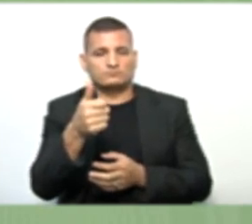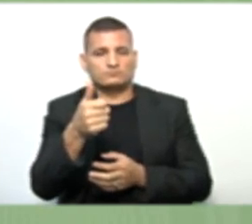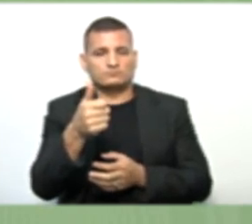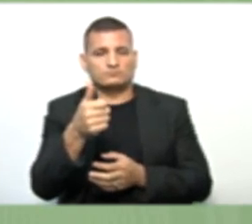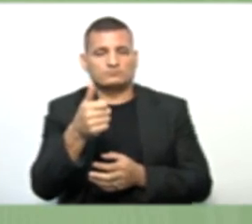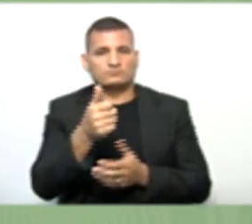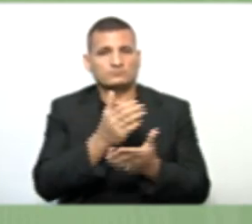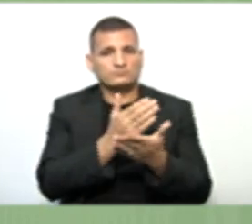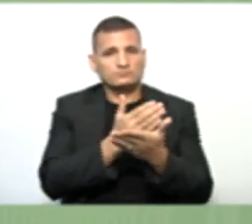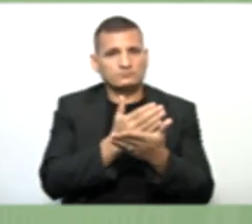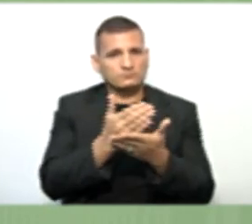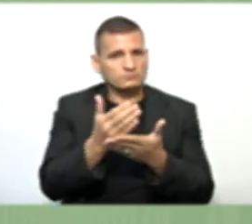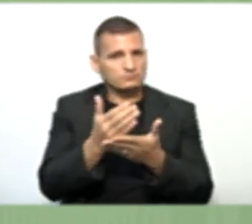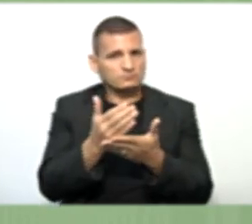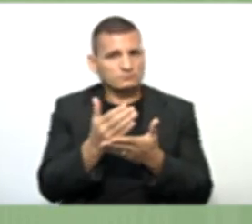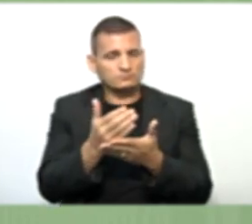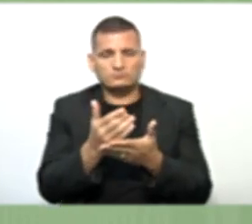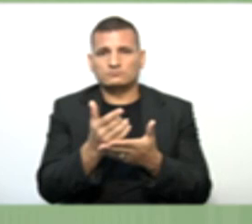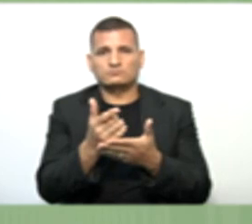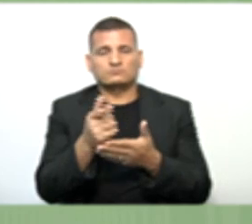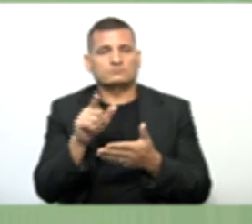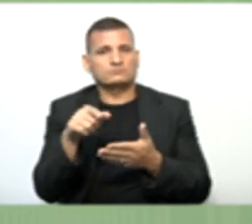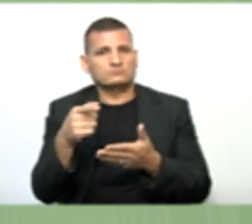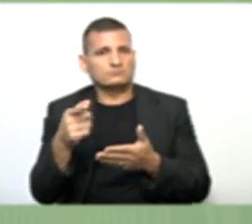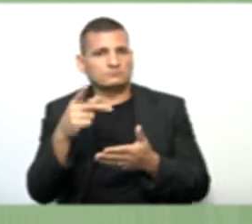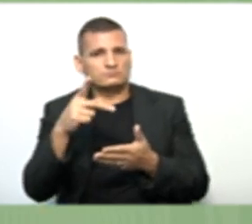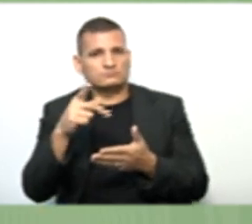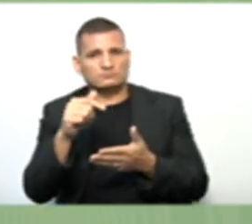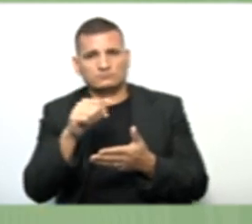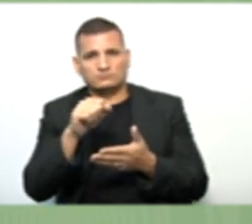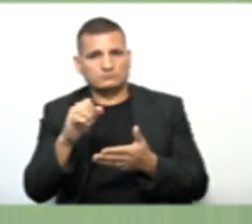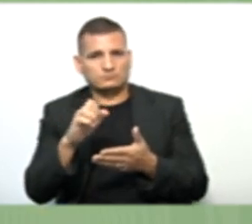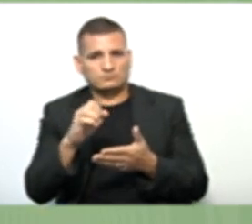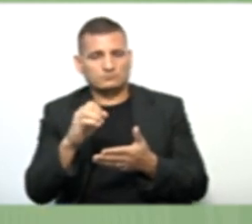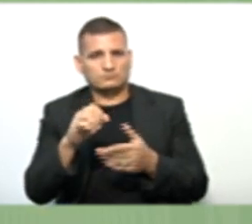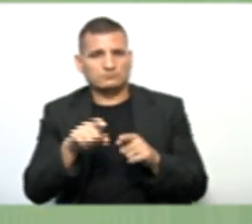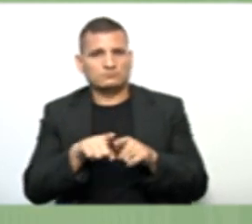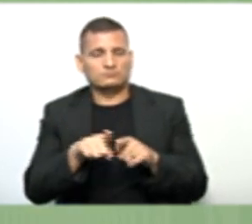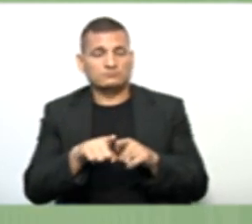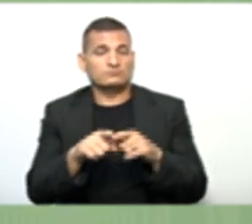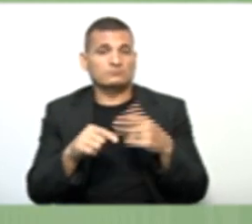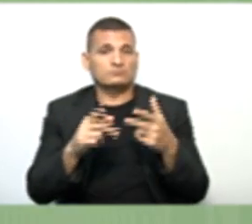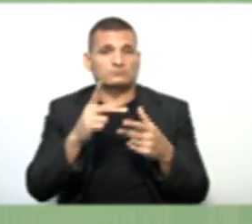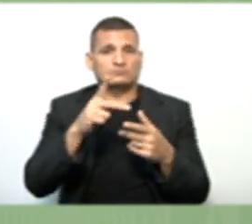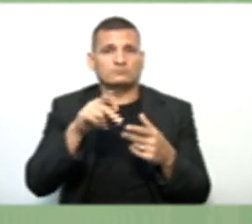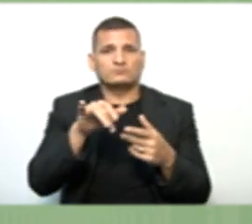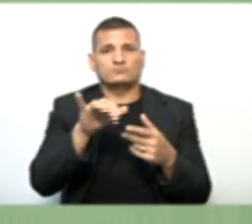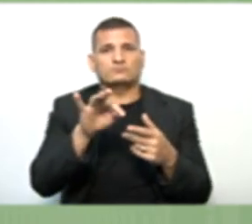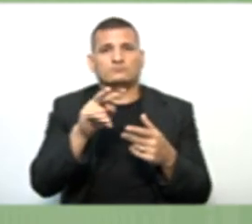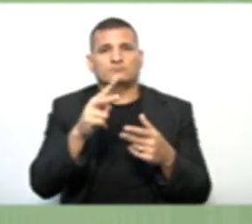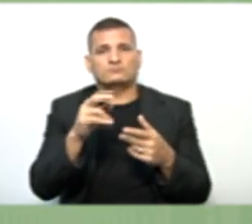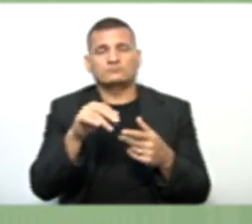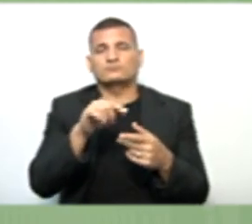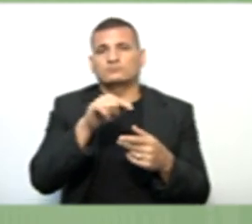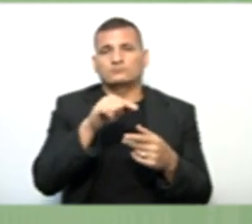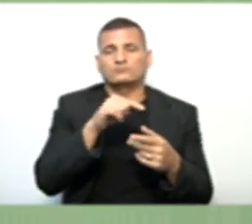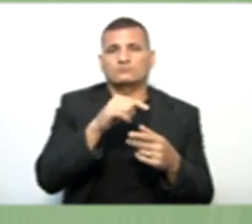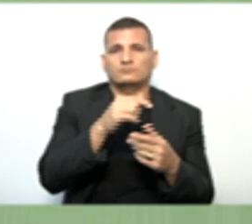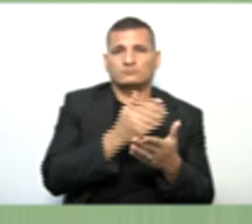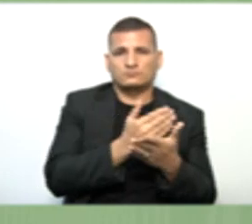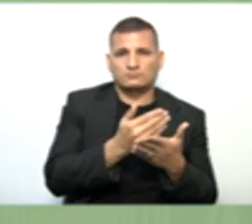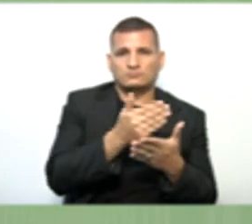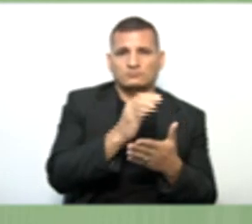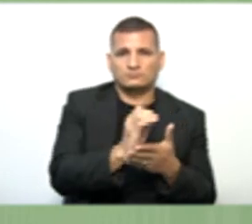o início e não aparece o passo, o Python assume que o início é 0 e que o passo é